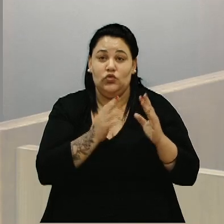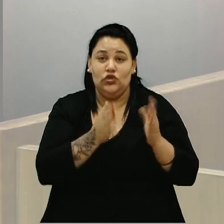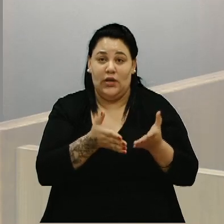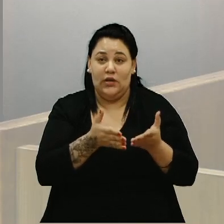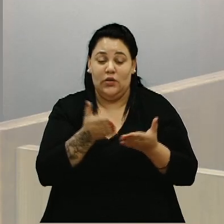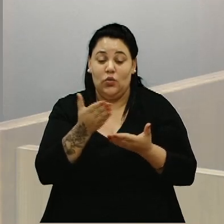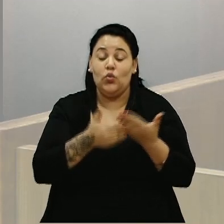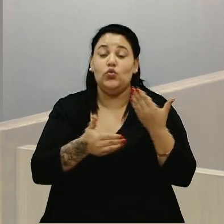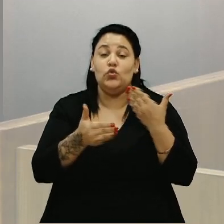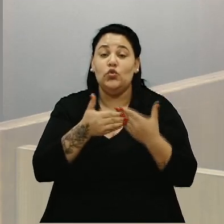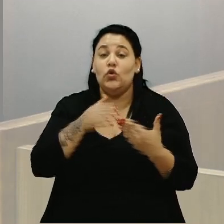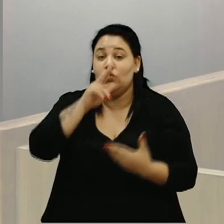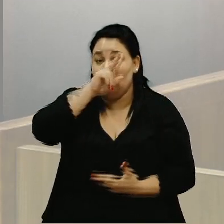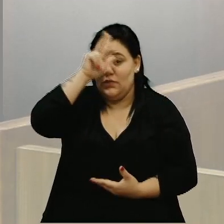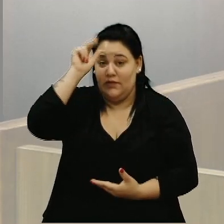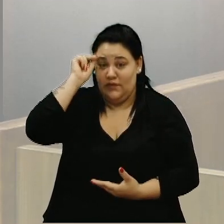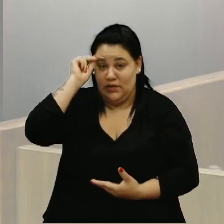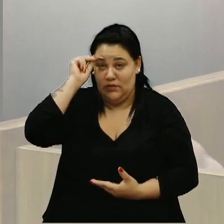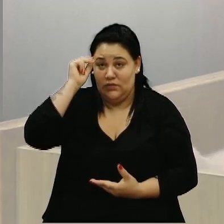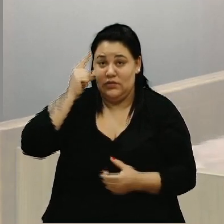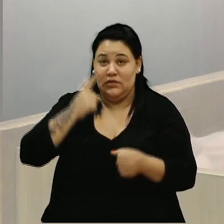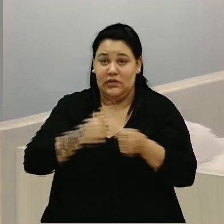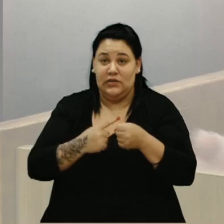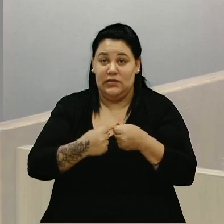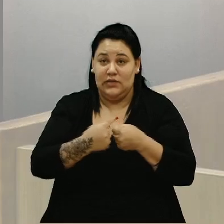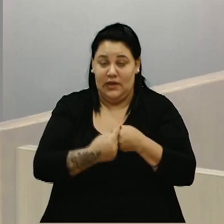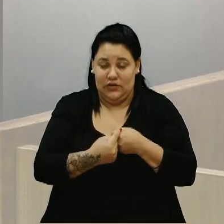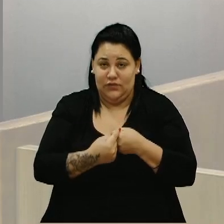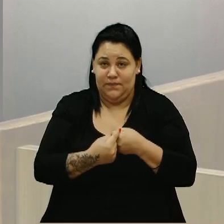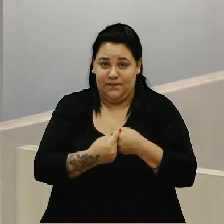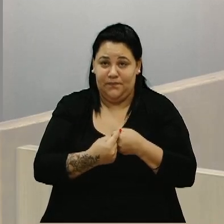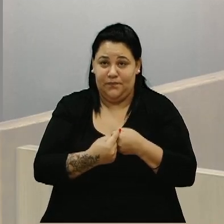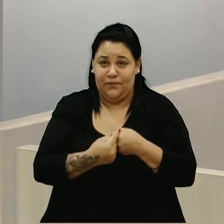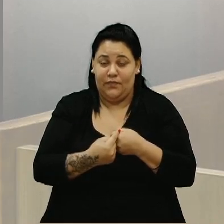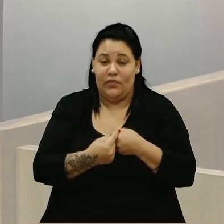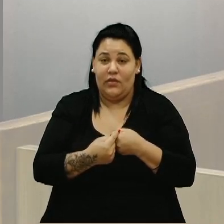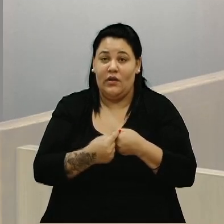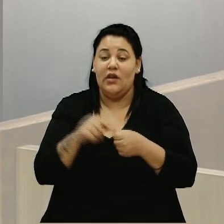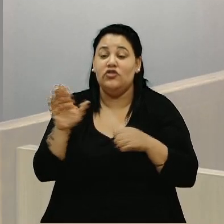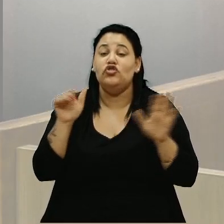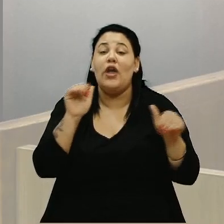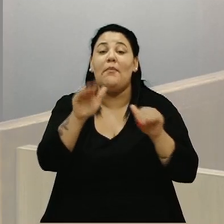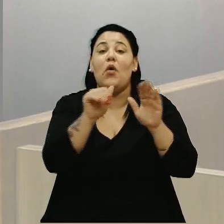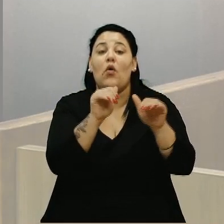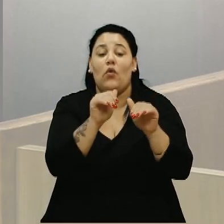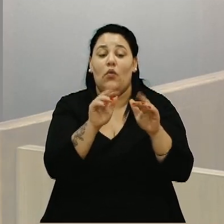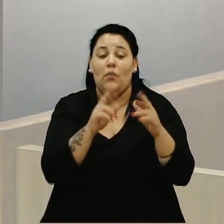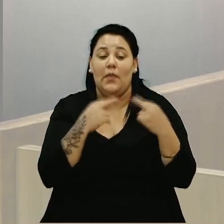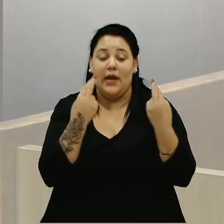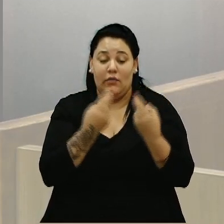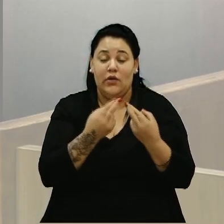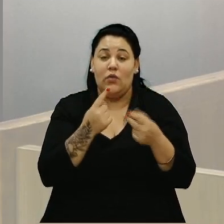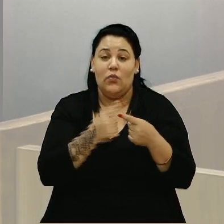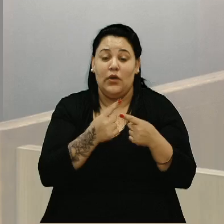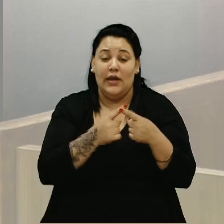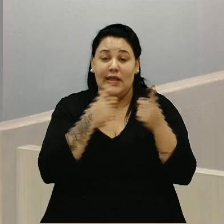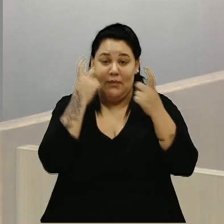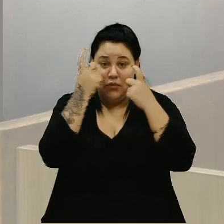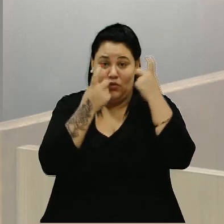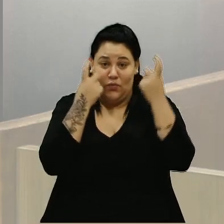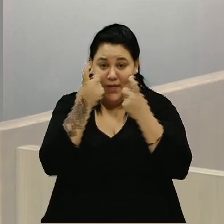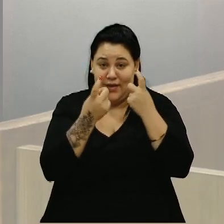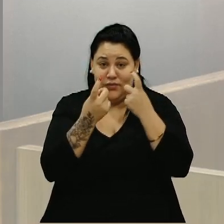os prefeitos dessa cidade. Chamou para uma reunião porque também está preocupado com essa